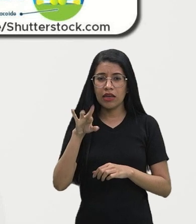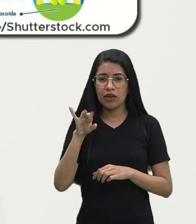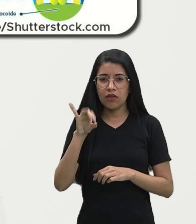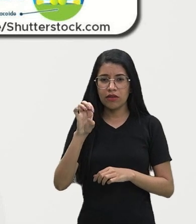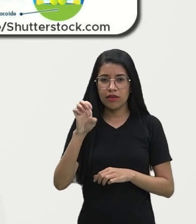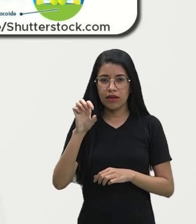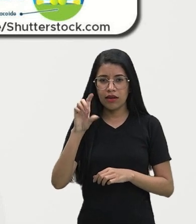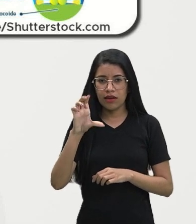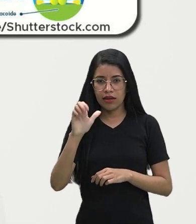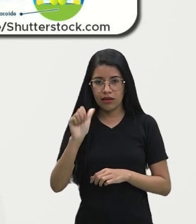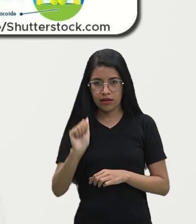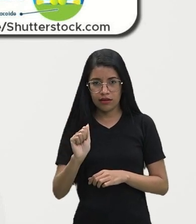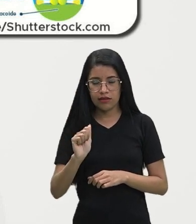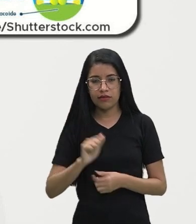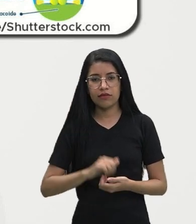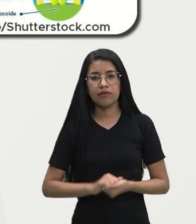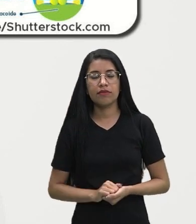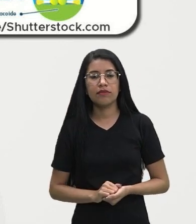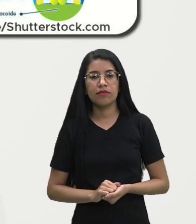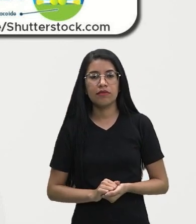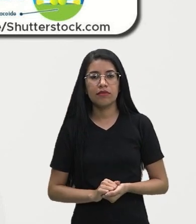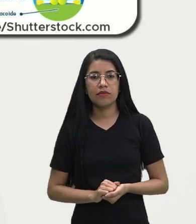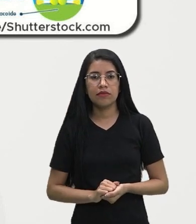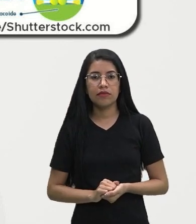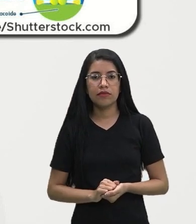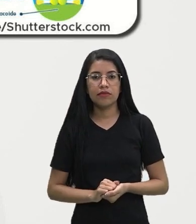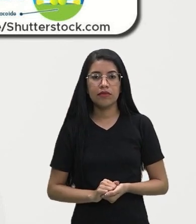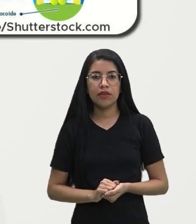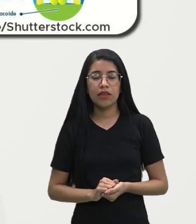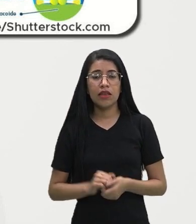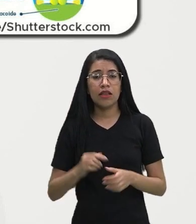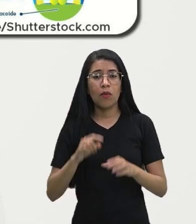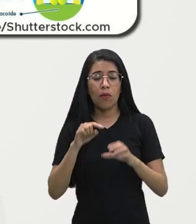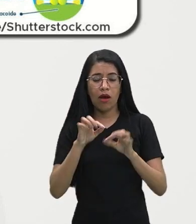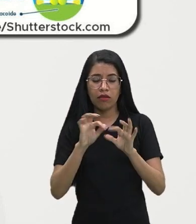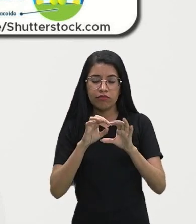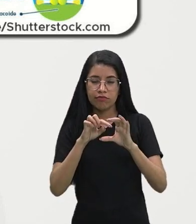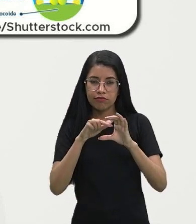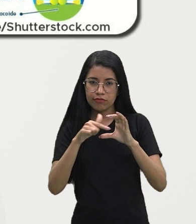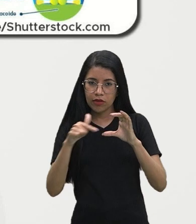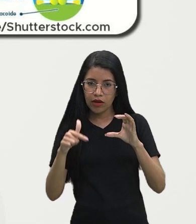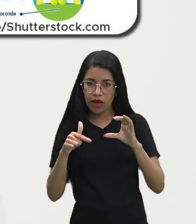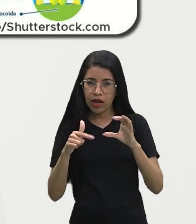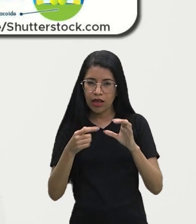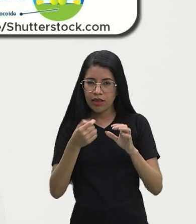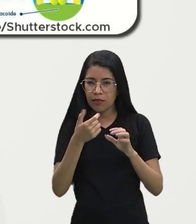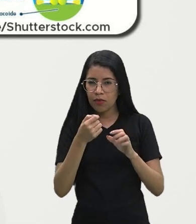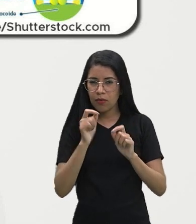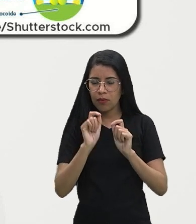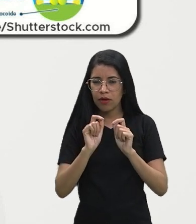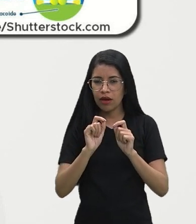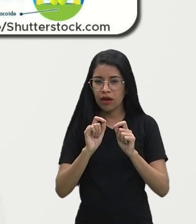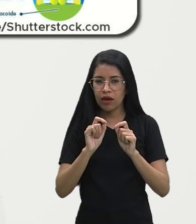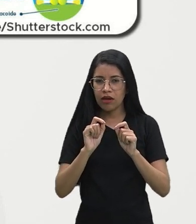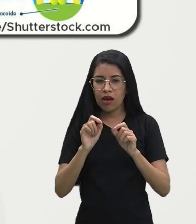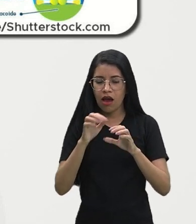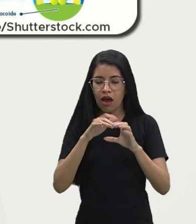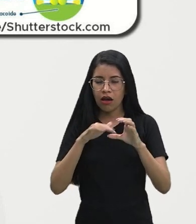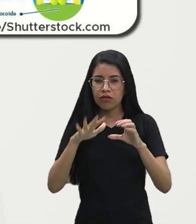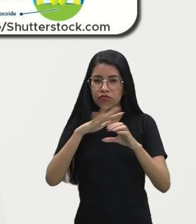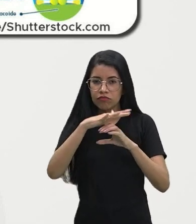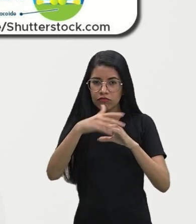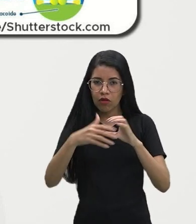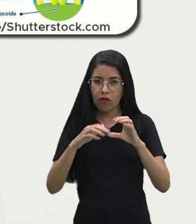carioteca, tá? Outra coisa, as células procariontes, elas têm poucas organelas, tá? Elas vão